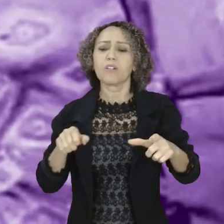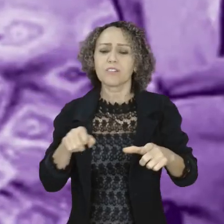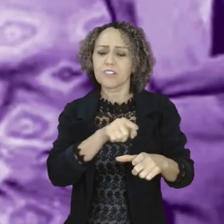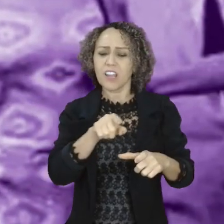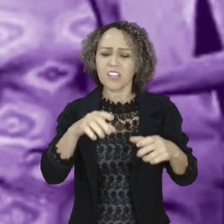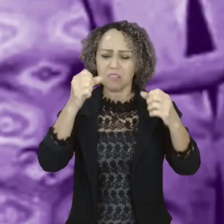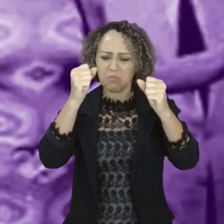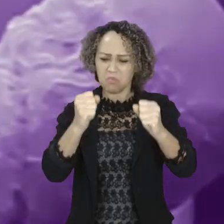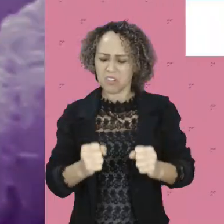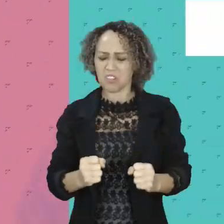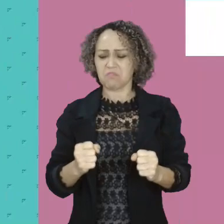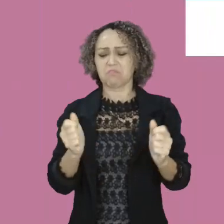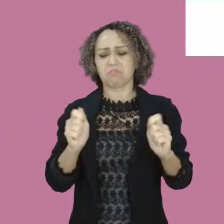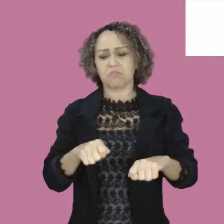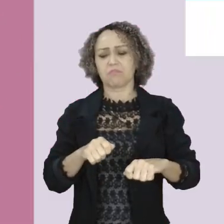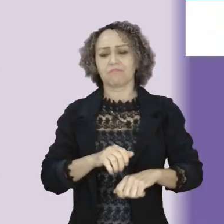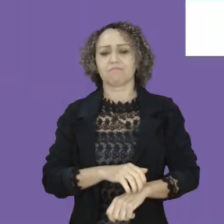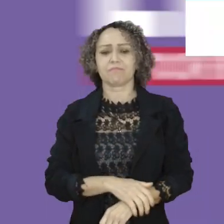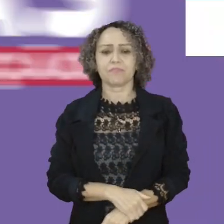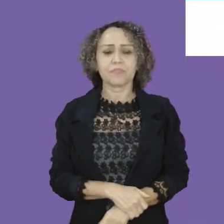de poder.